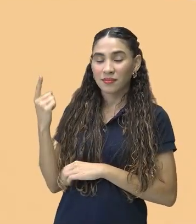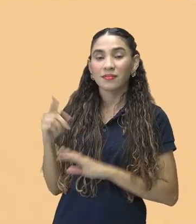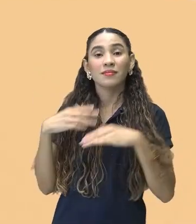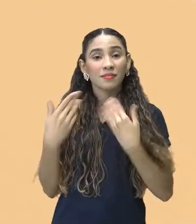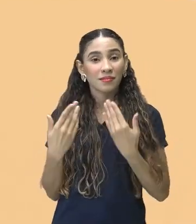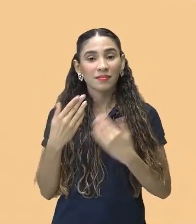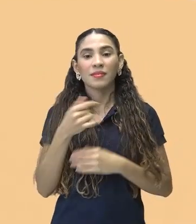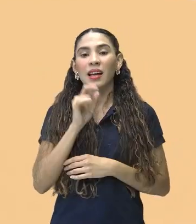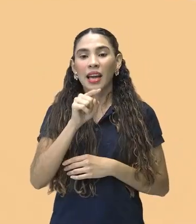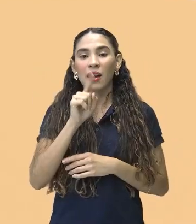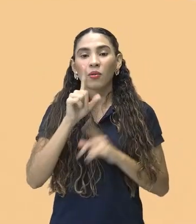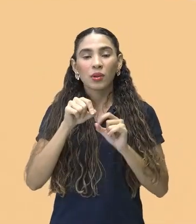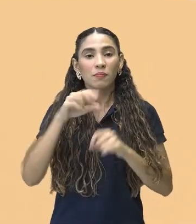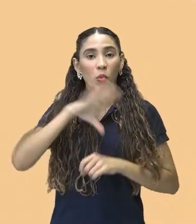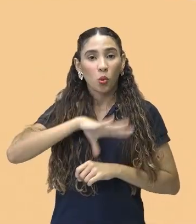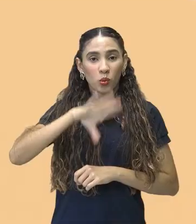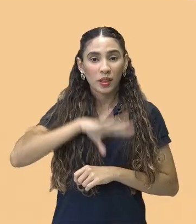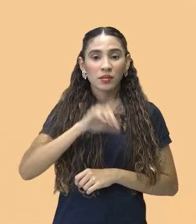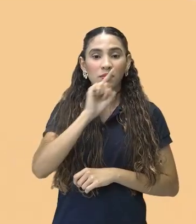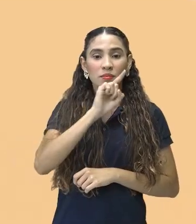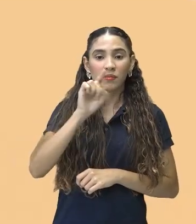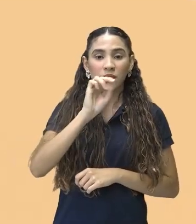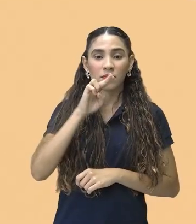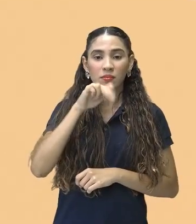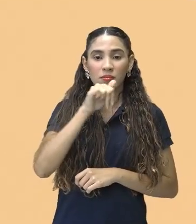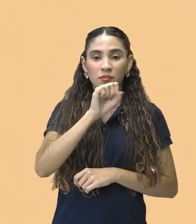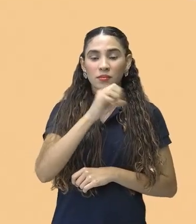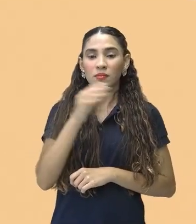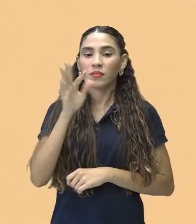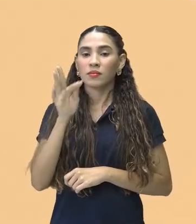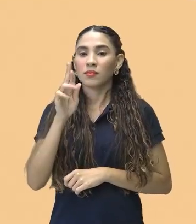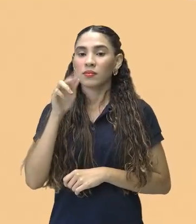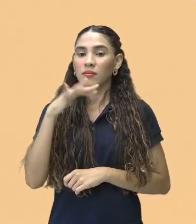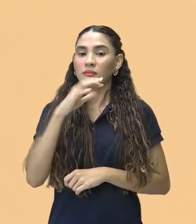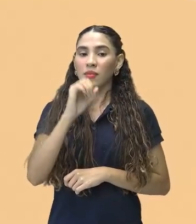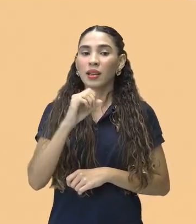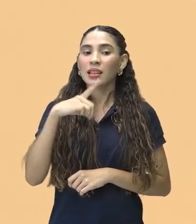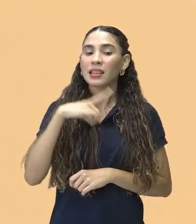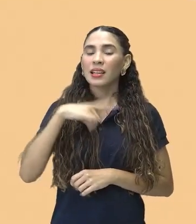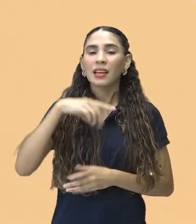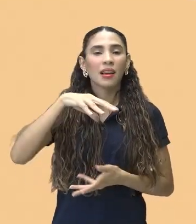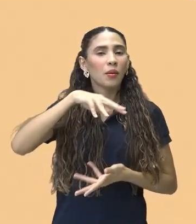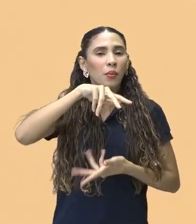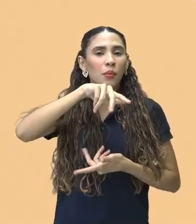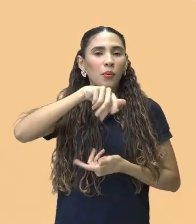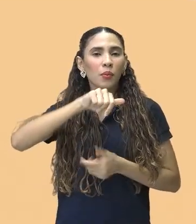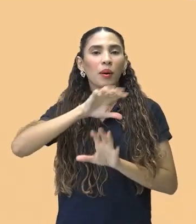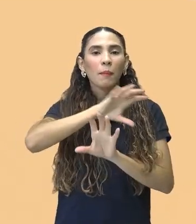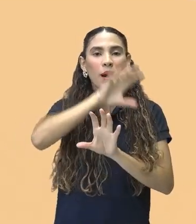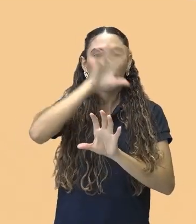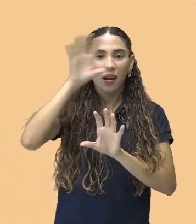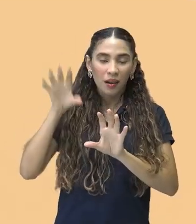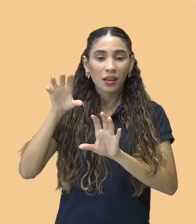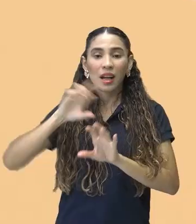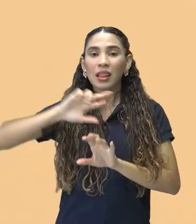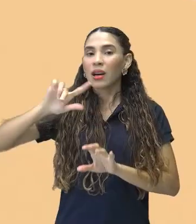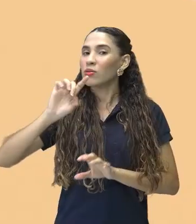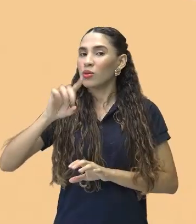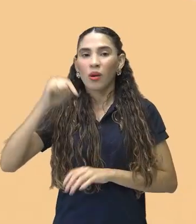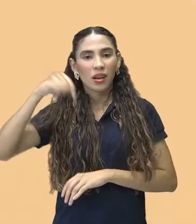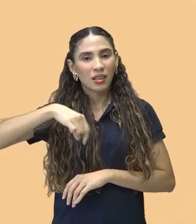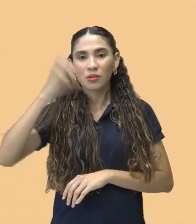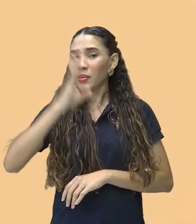em inglês, em português, zonas francas, que existem ao redor de todo o mundo. Não é só